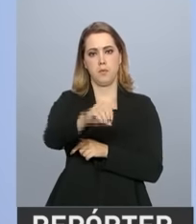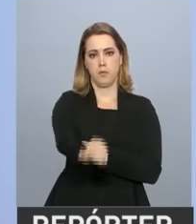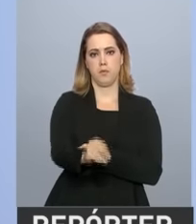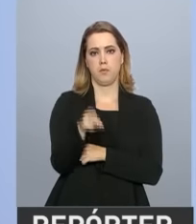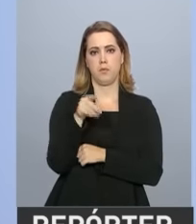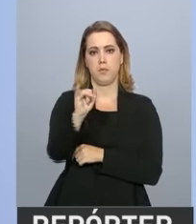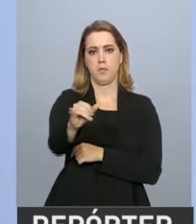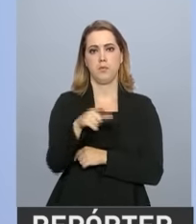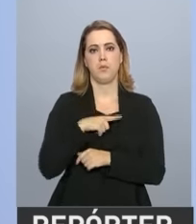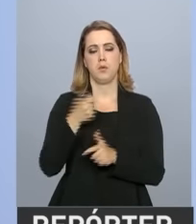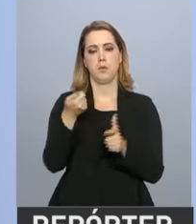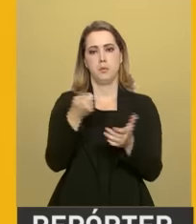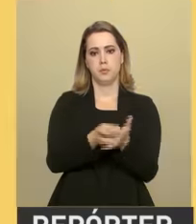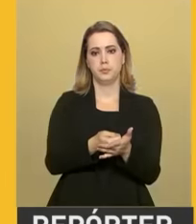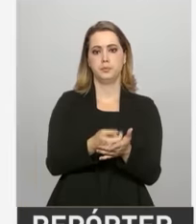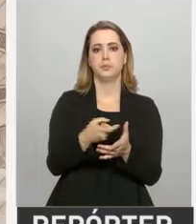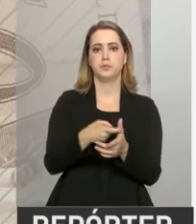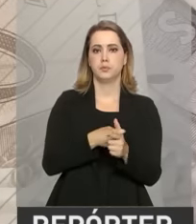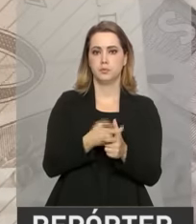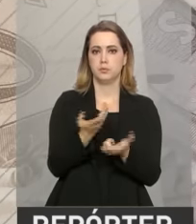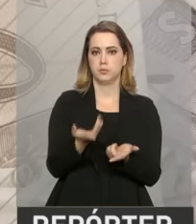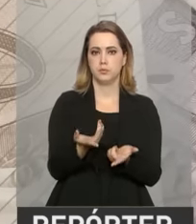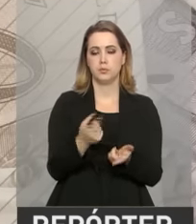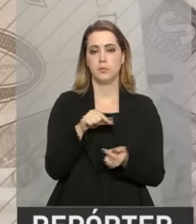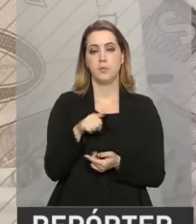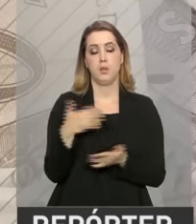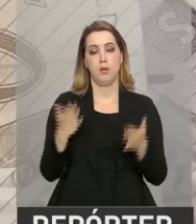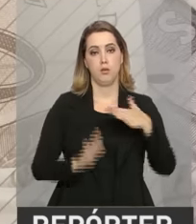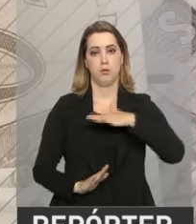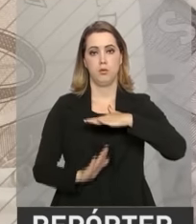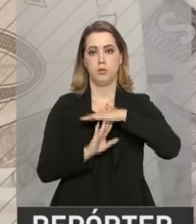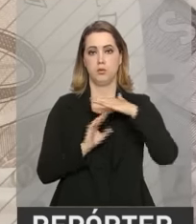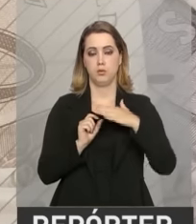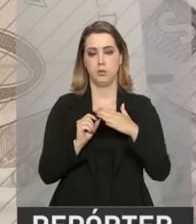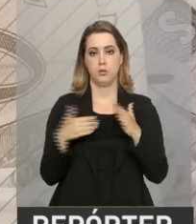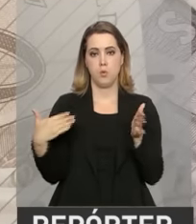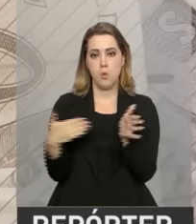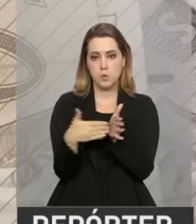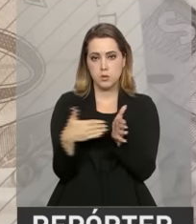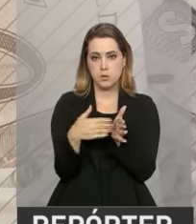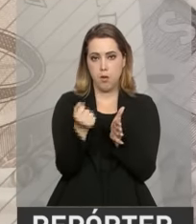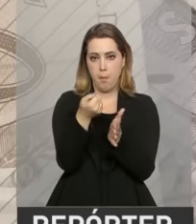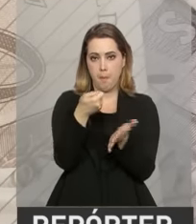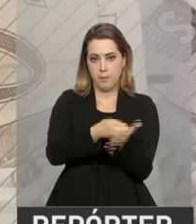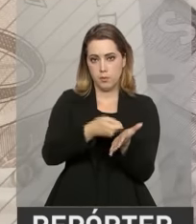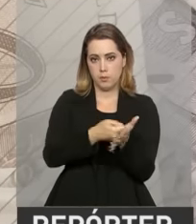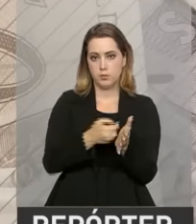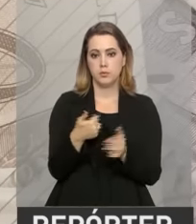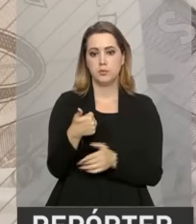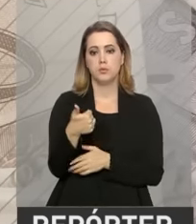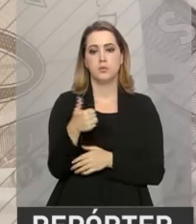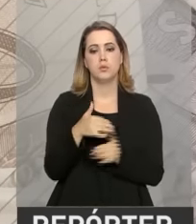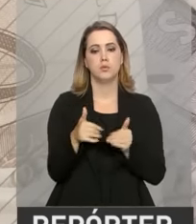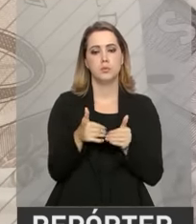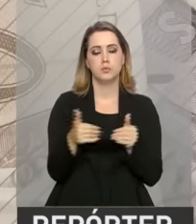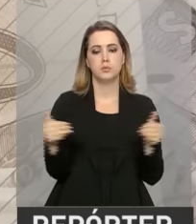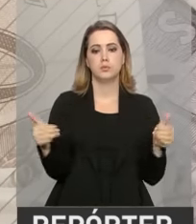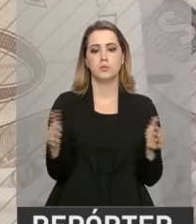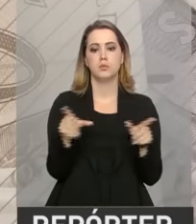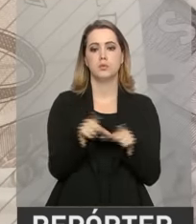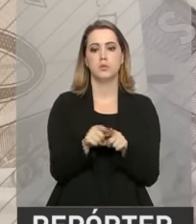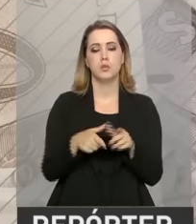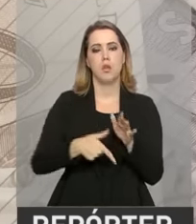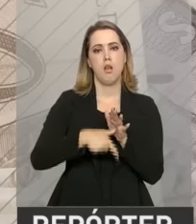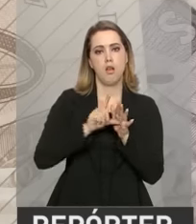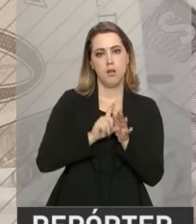para efeito do financiamento. Com a nova lei, os limites de faturamento para as empresas aderirem ao Simples foram expandidos.